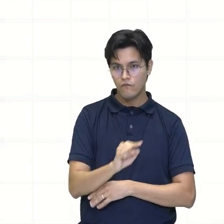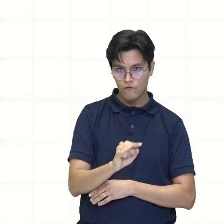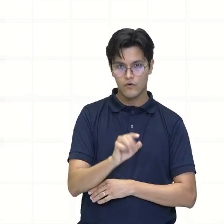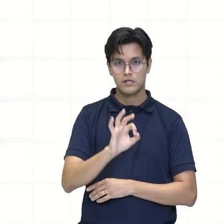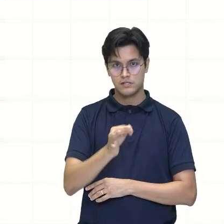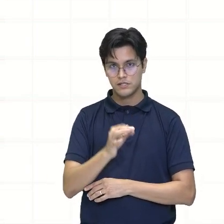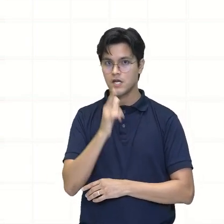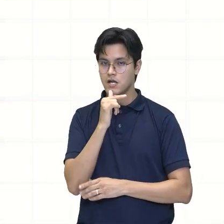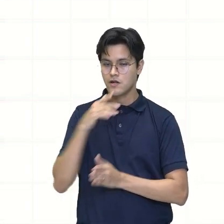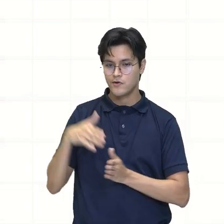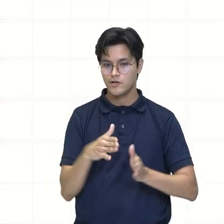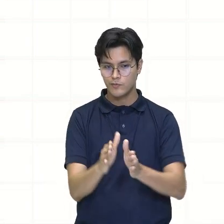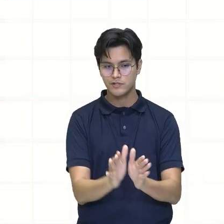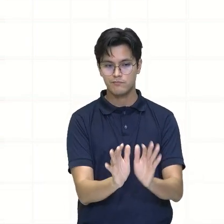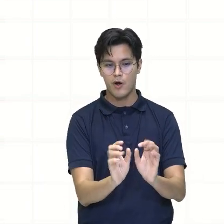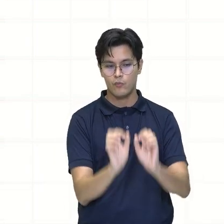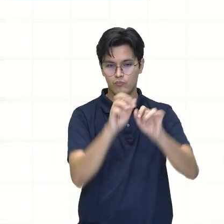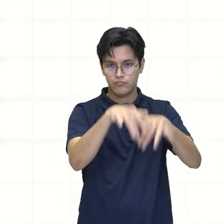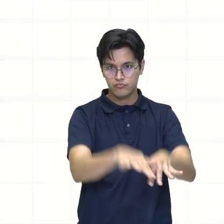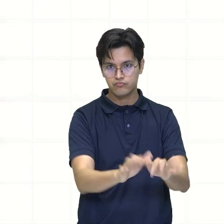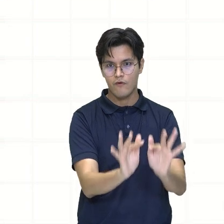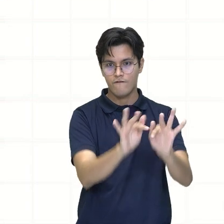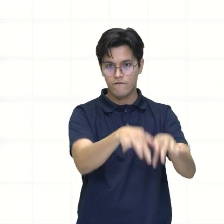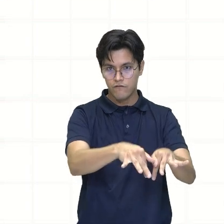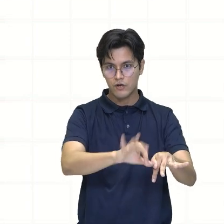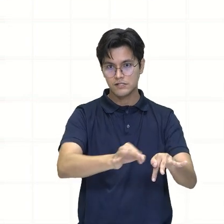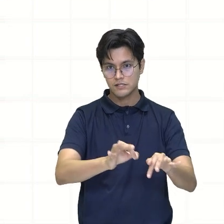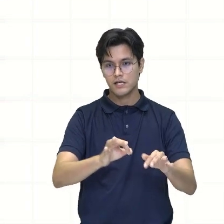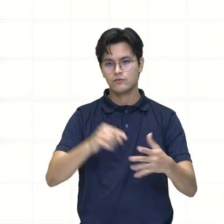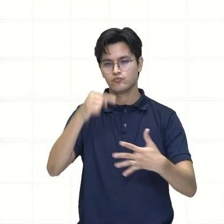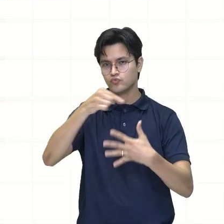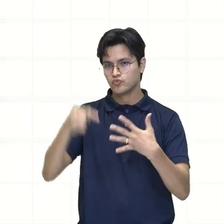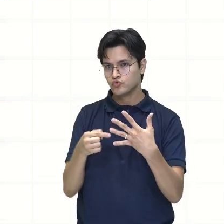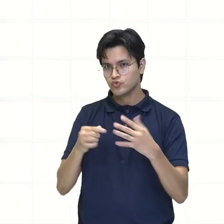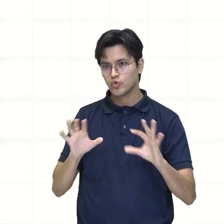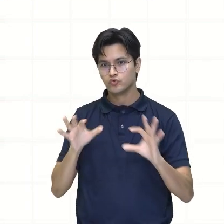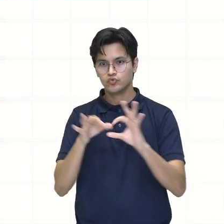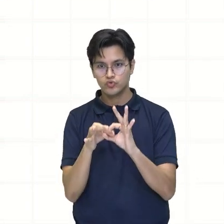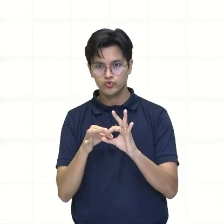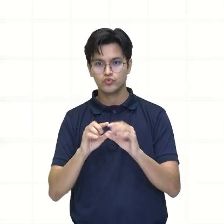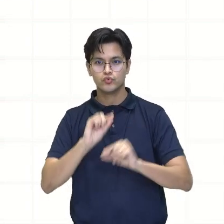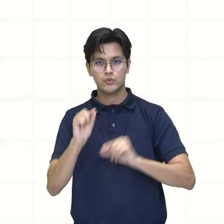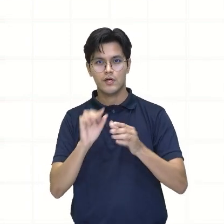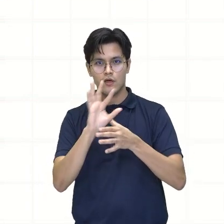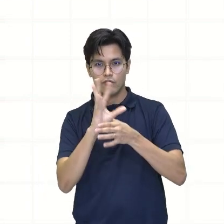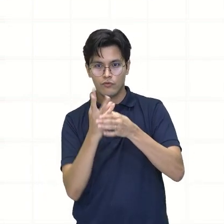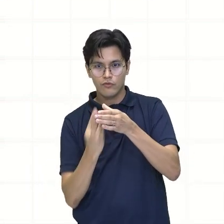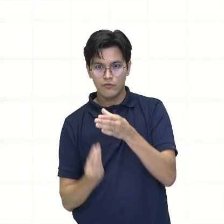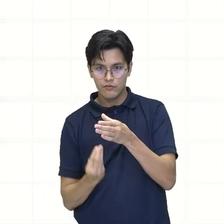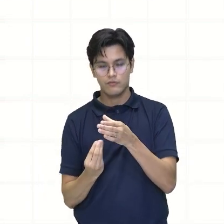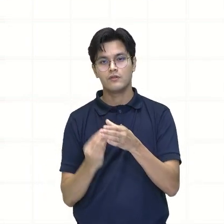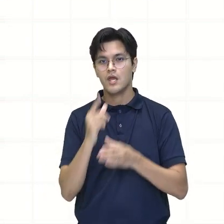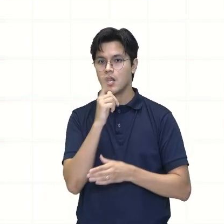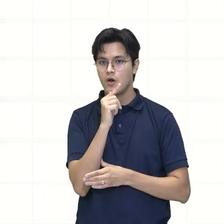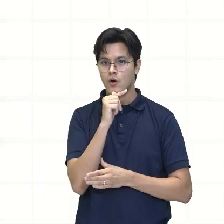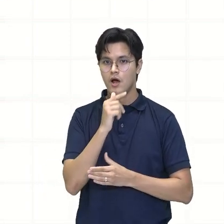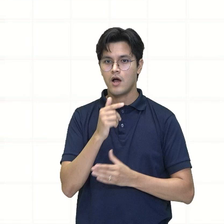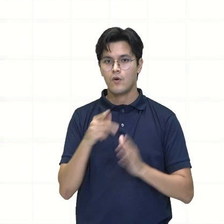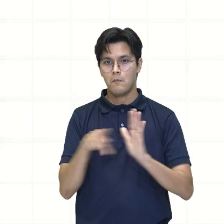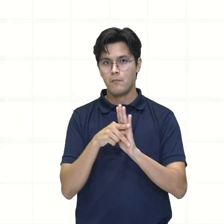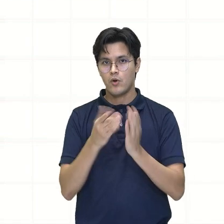vai desaguar, né? Esses elementos juntos, eles drenam, né, essas águas ali que compõem essa bacia